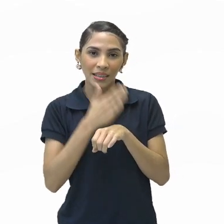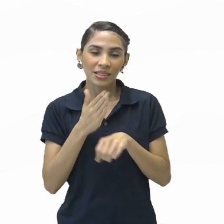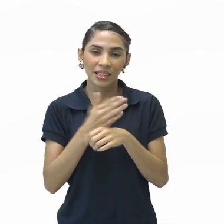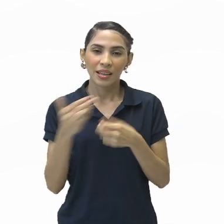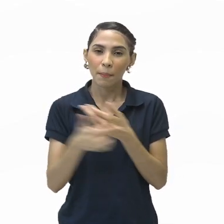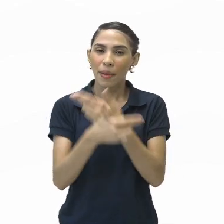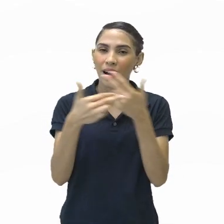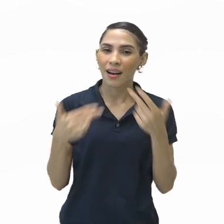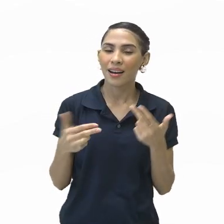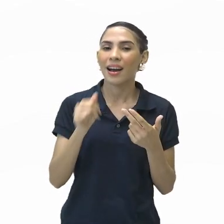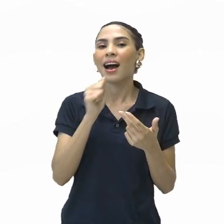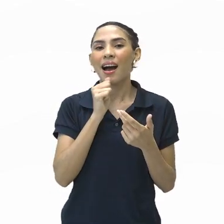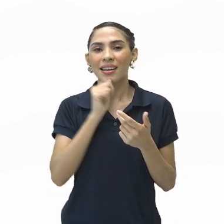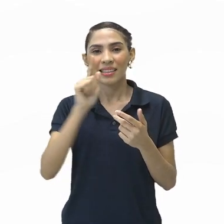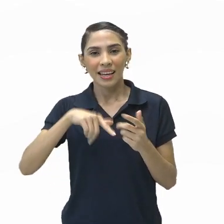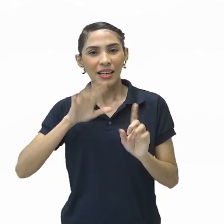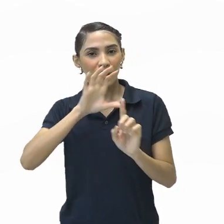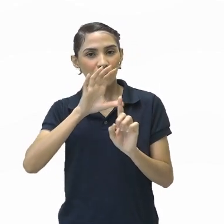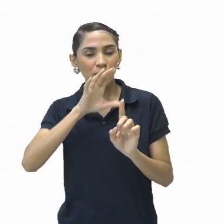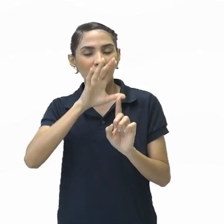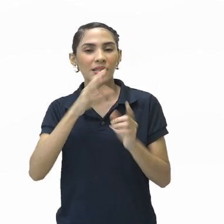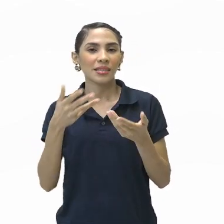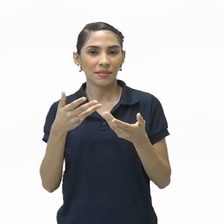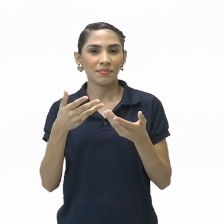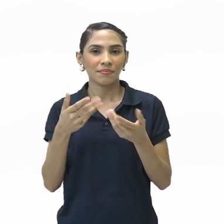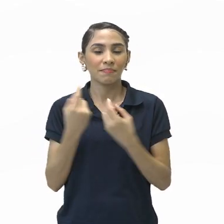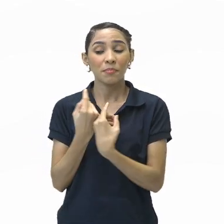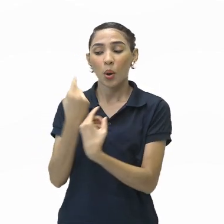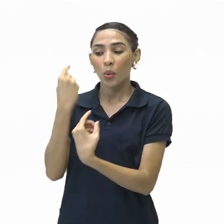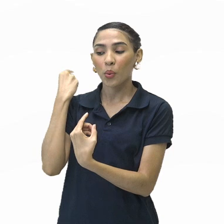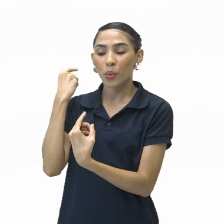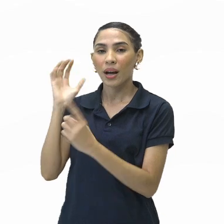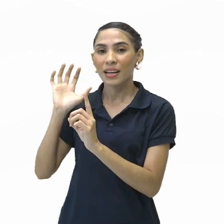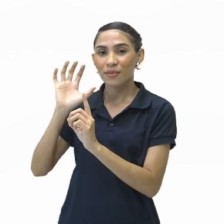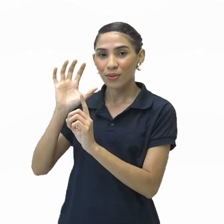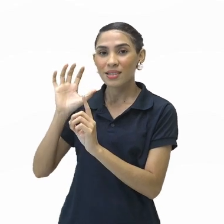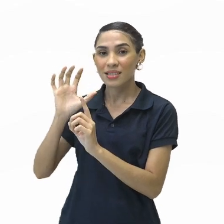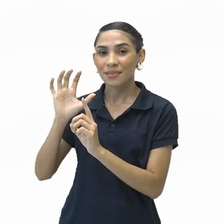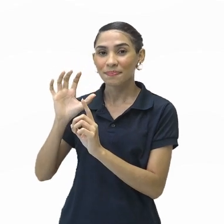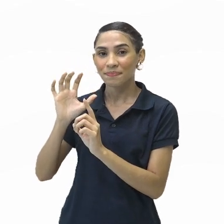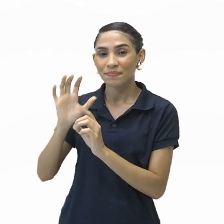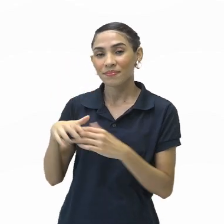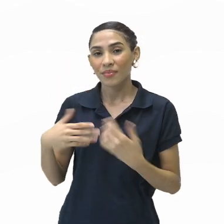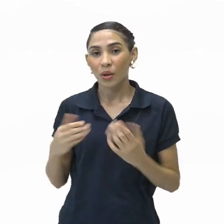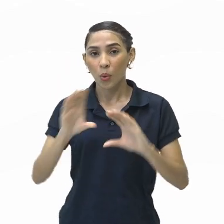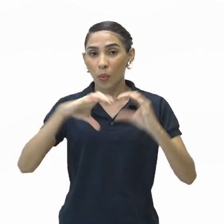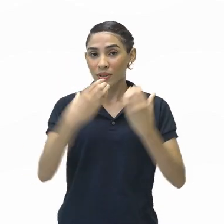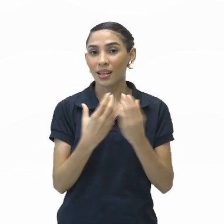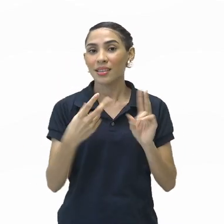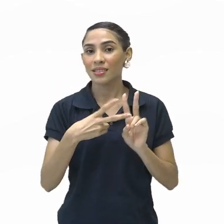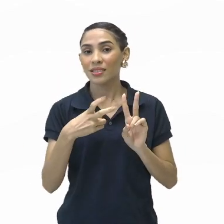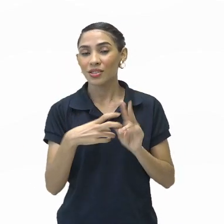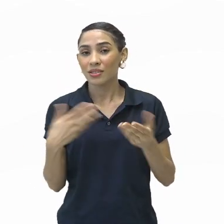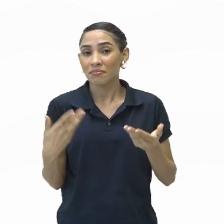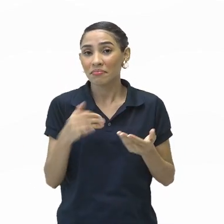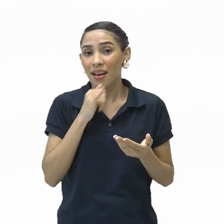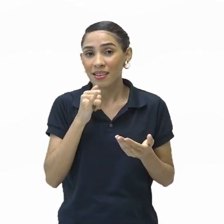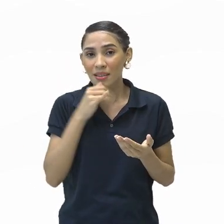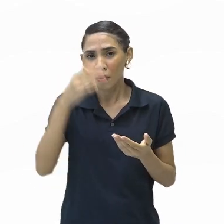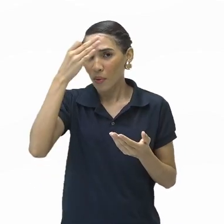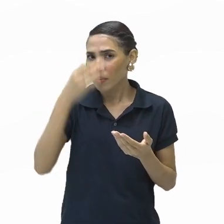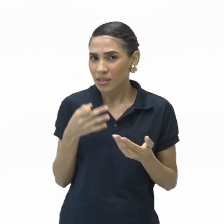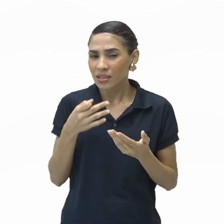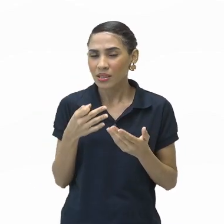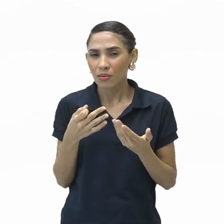coisas ainda são reflexos de coisas que foram feitas no passado. Né? Então, as comunidades indígenas, por exemplo, têm uma compreensão